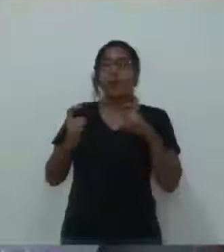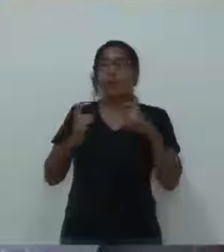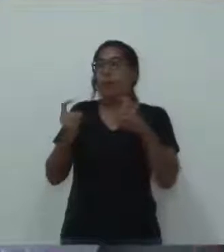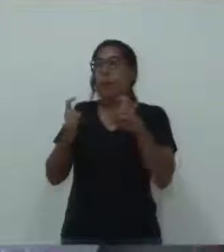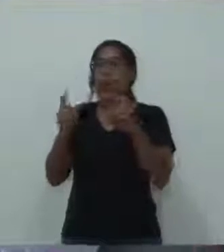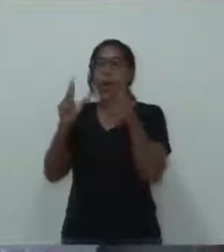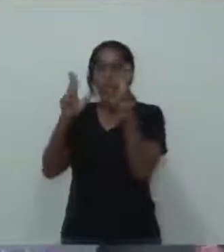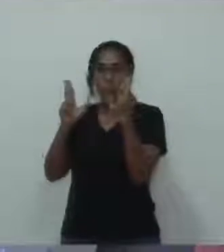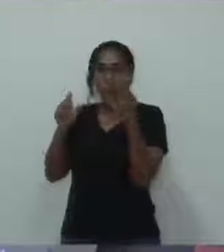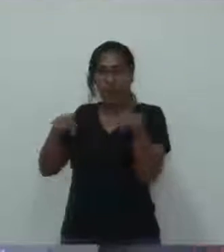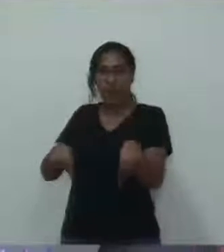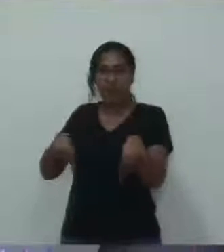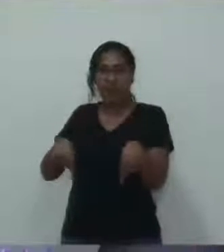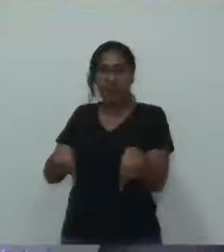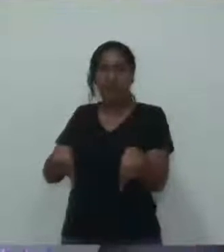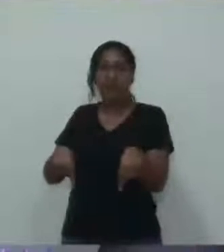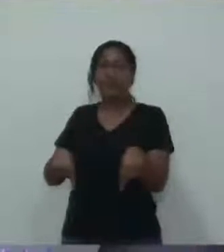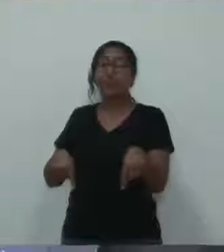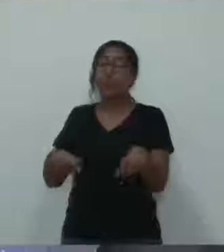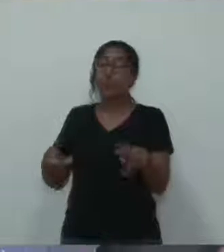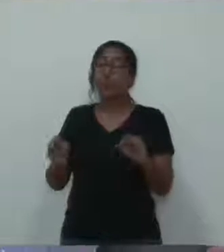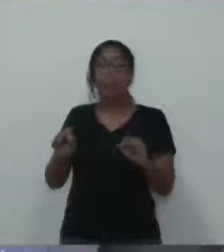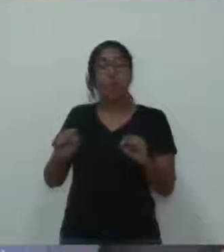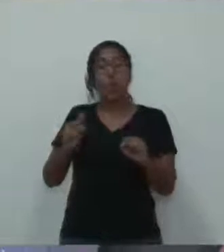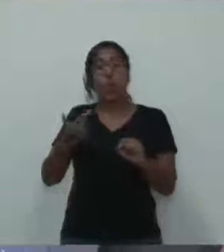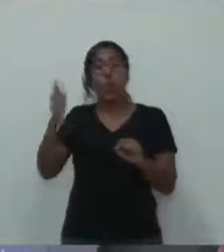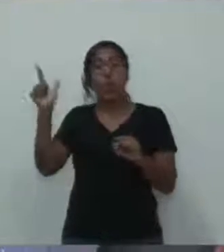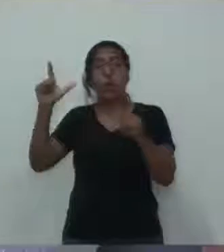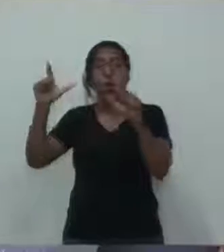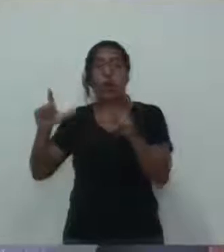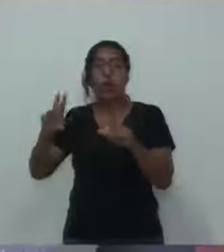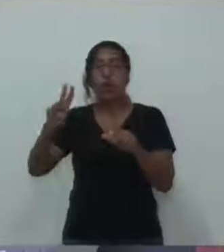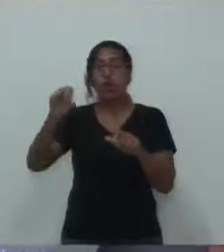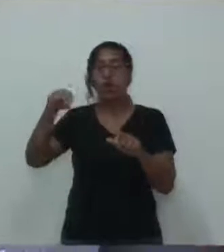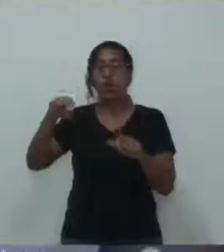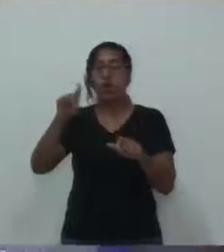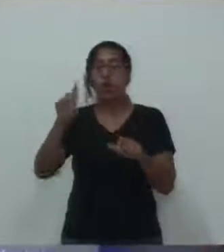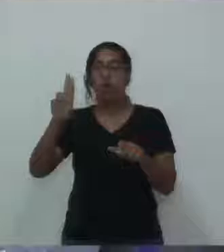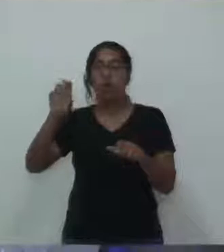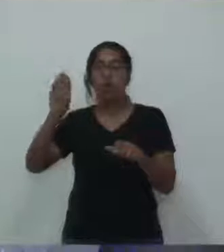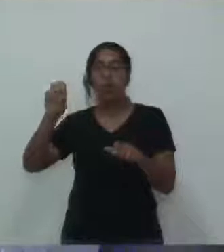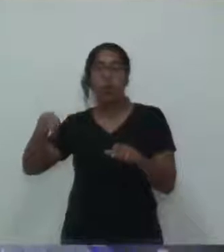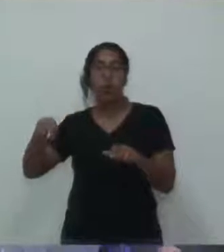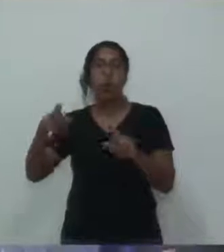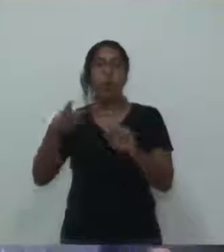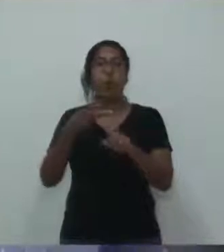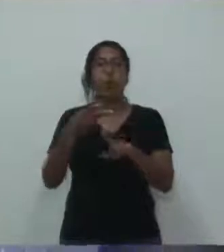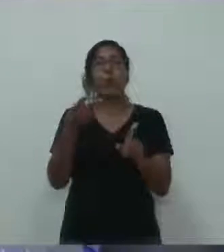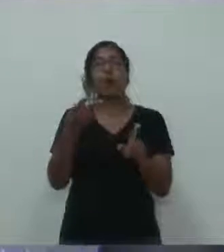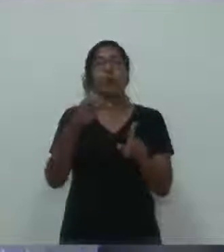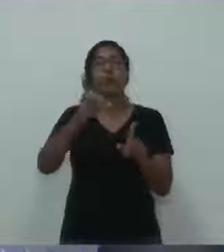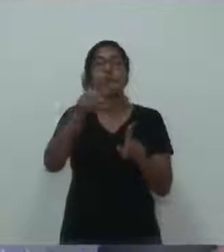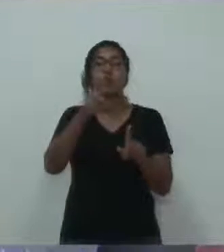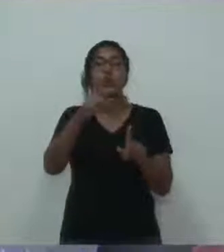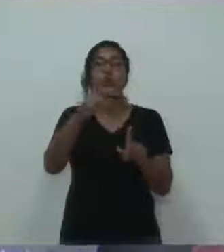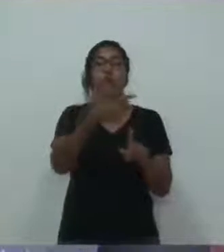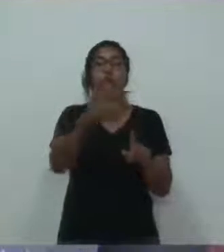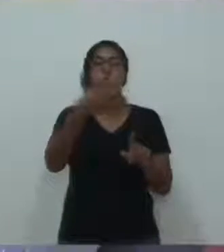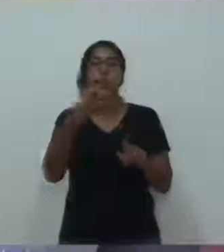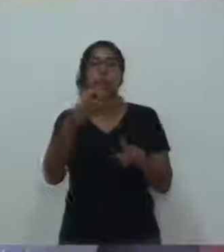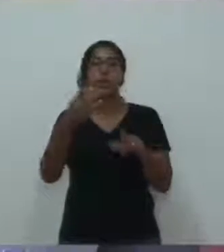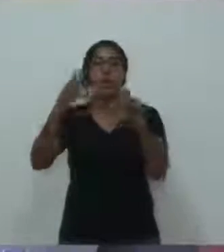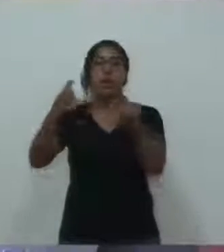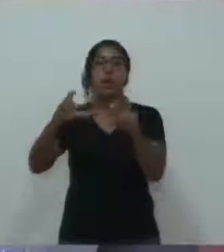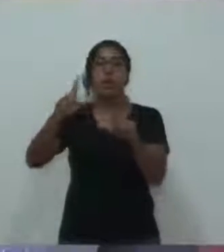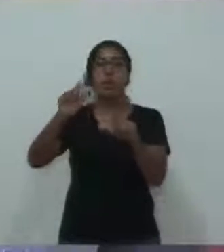acaloradas, como essas daqui, talvez outros bairros como Von Zuben, Vila João 23, Paineiras, Palmares,